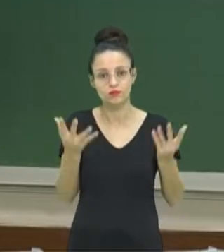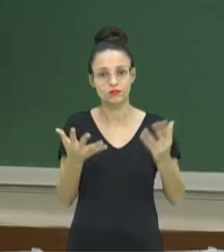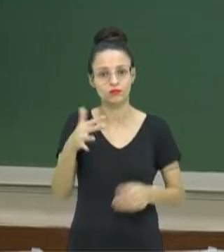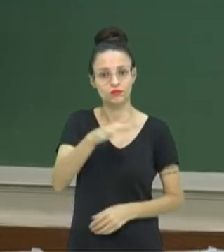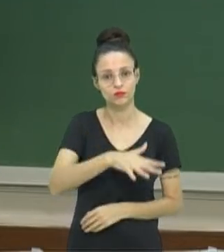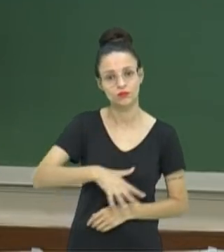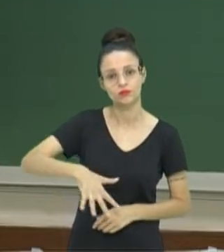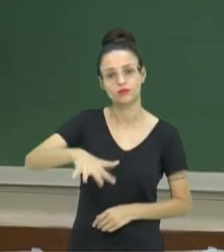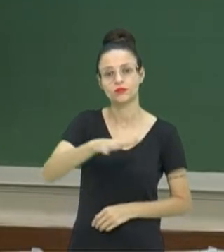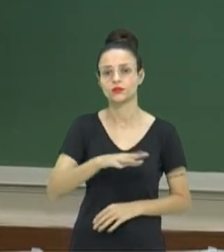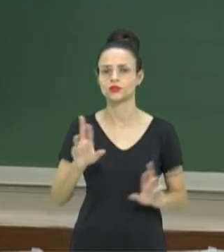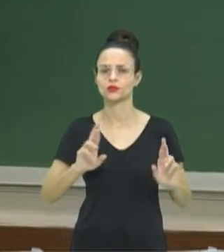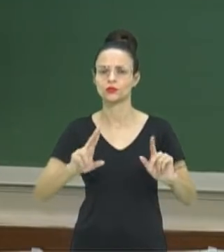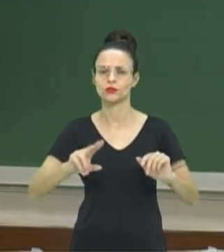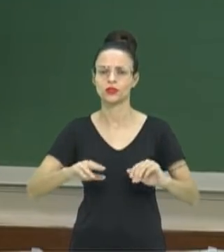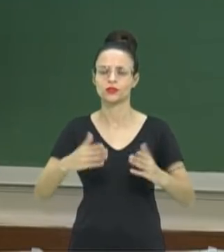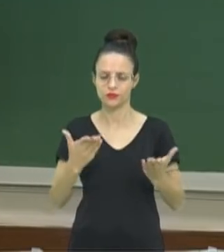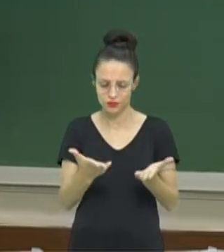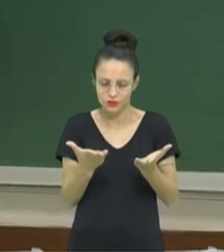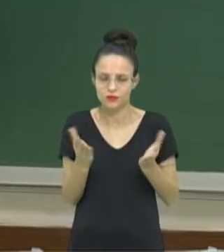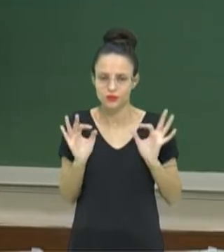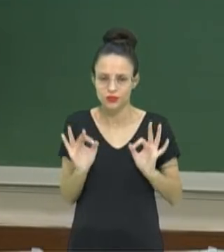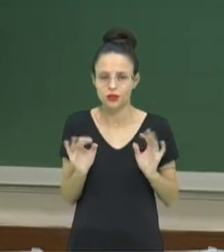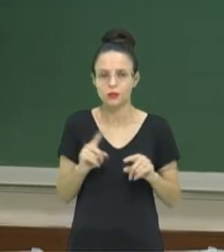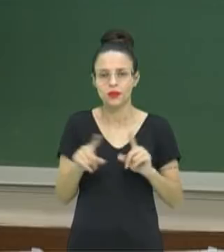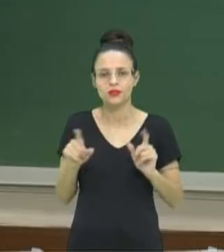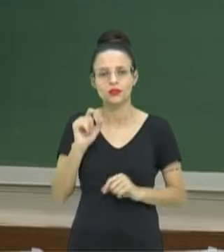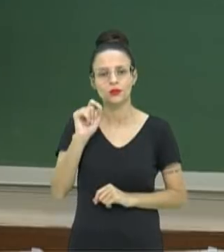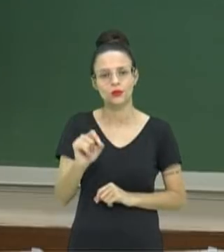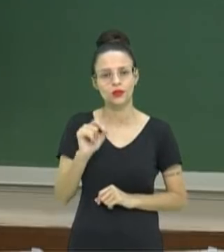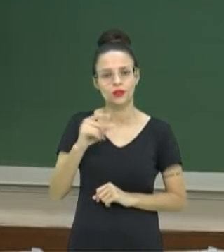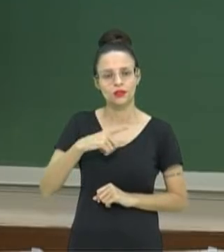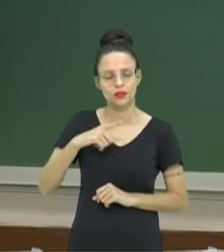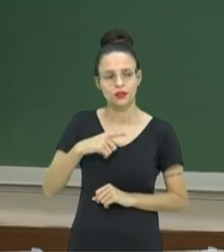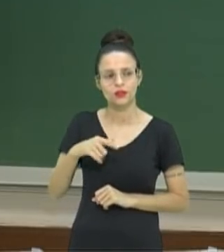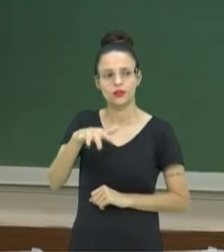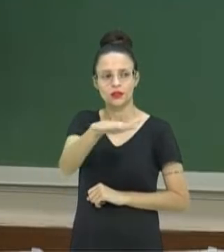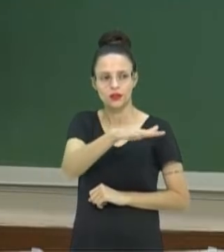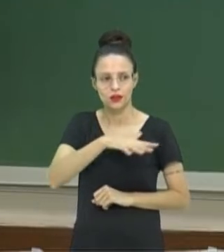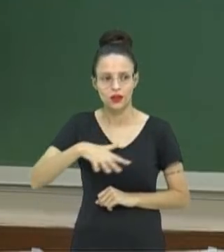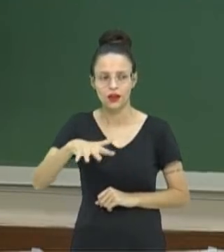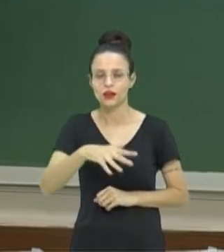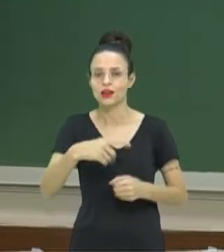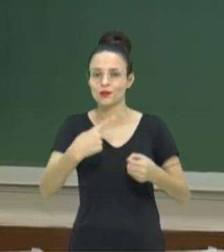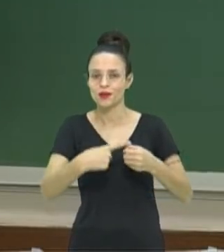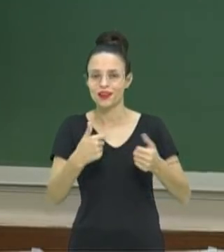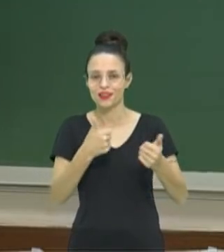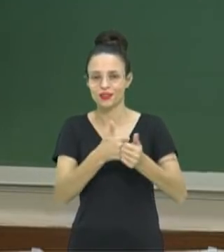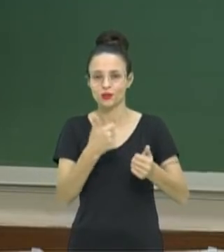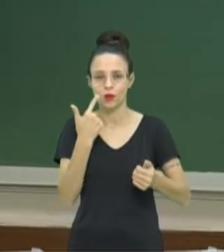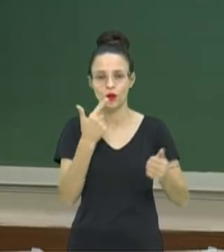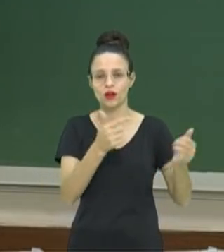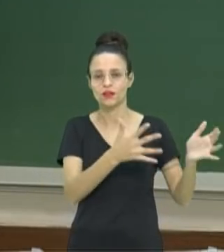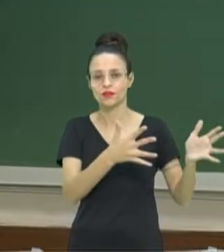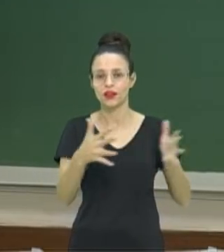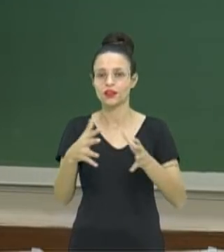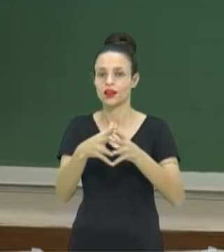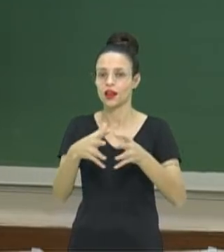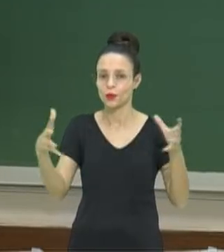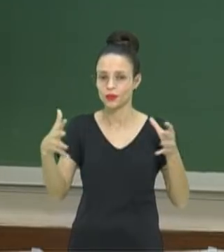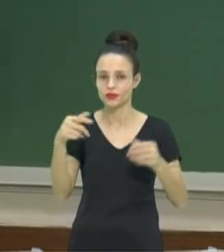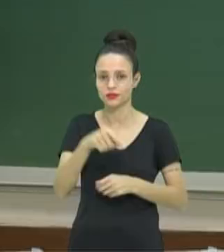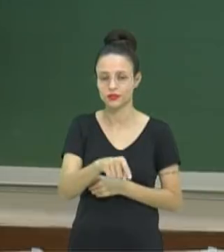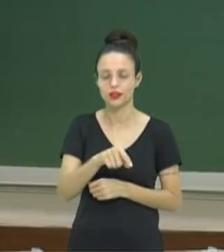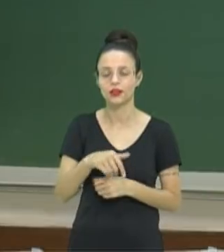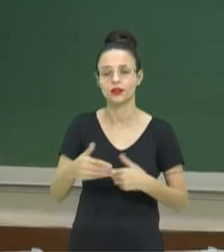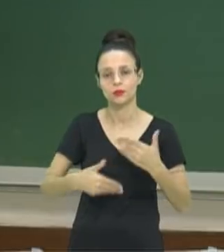aqui, não nas condições agora nesse momento. Mas nós temos aqui uma área que já era urbana ali e que vai aumentar,